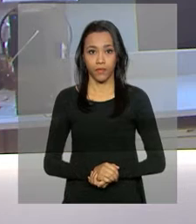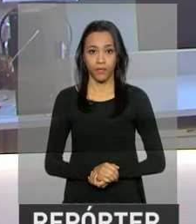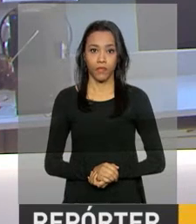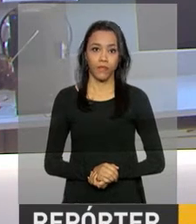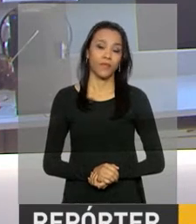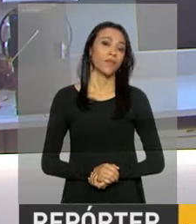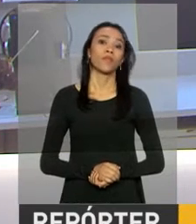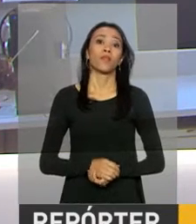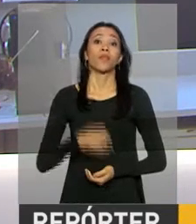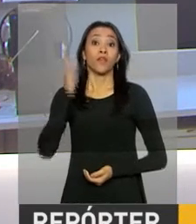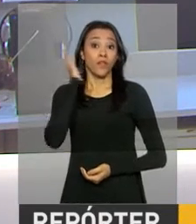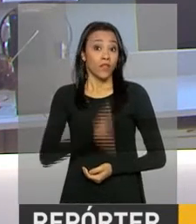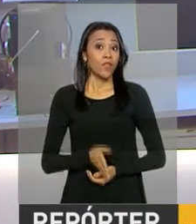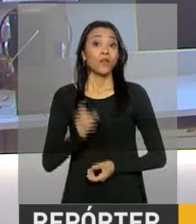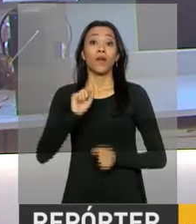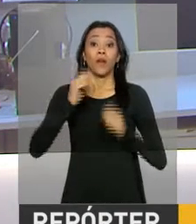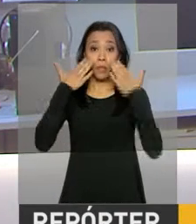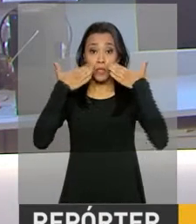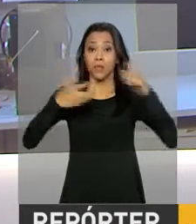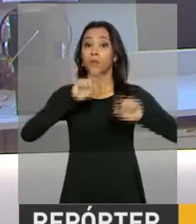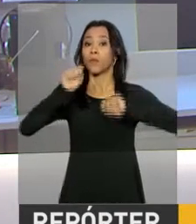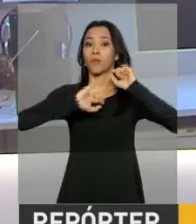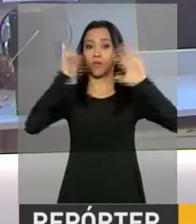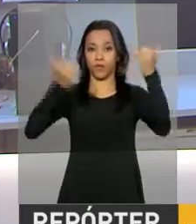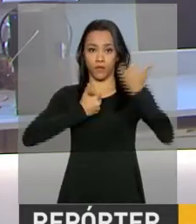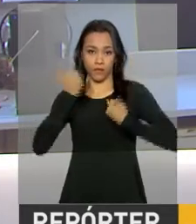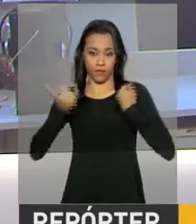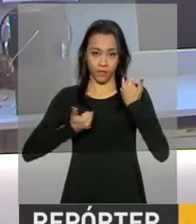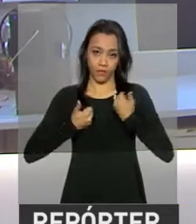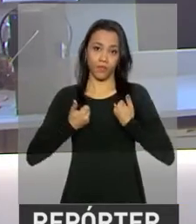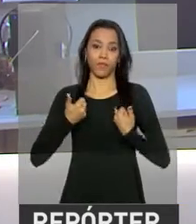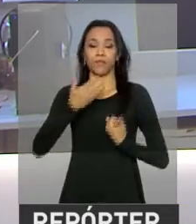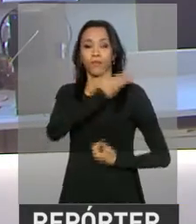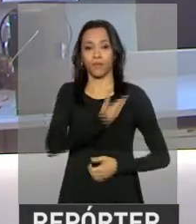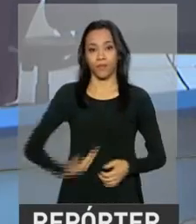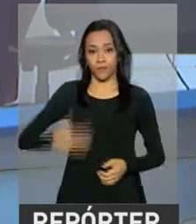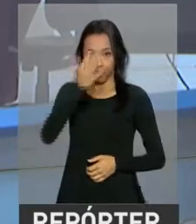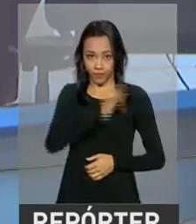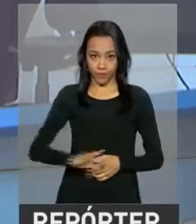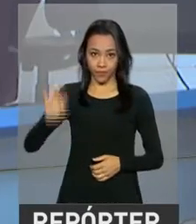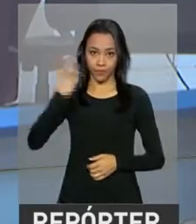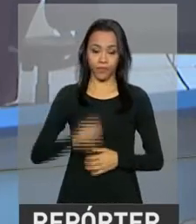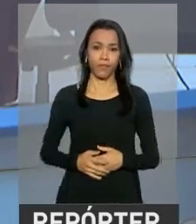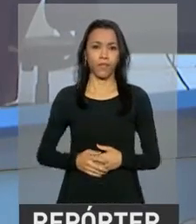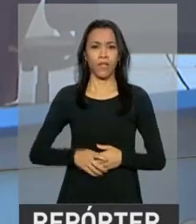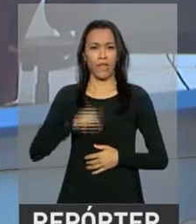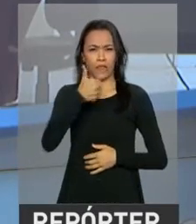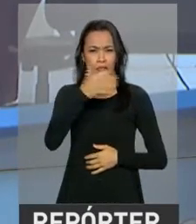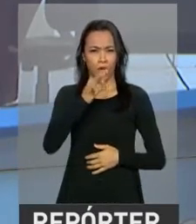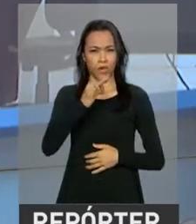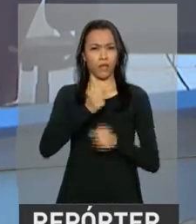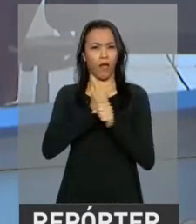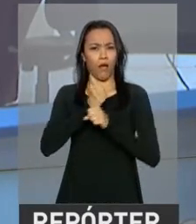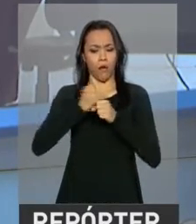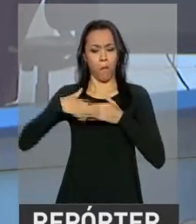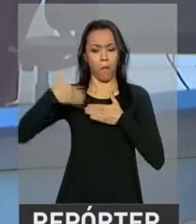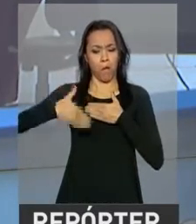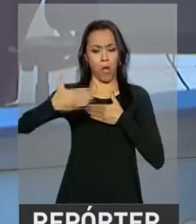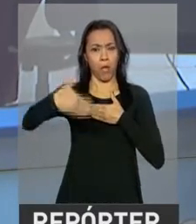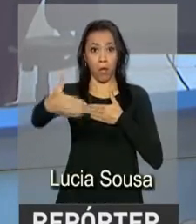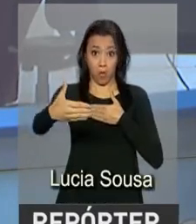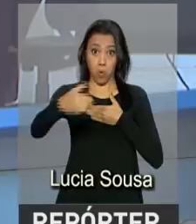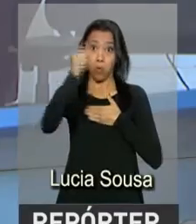estamos de volta com repórter rbr e as notícias do governo federal nos próximos dez anos o brasil será o maior